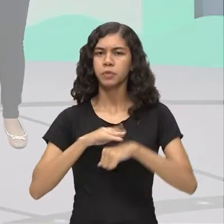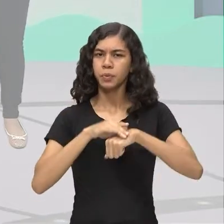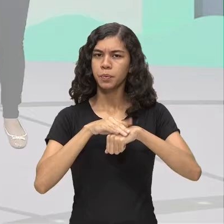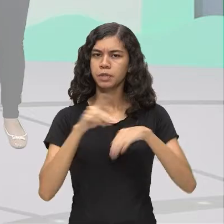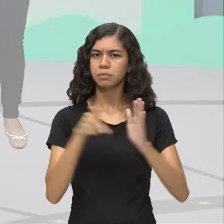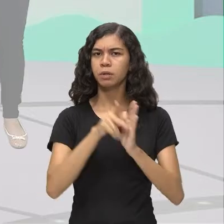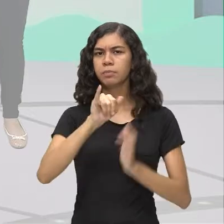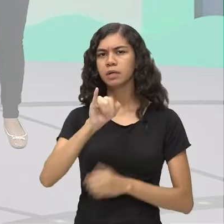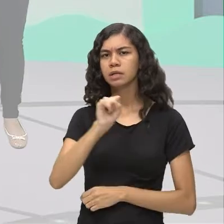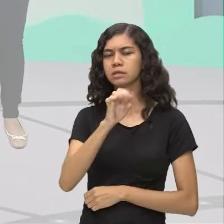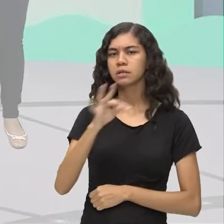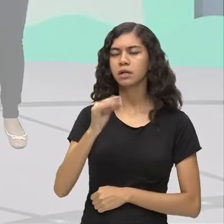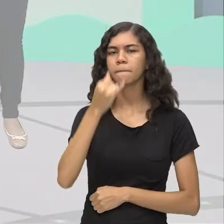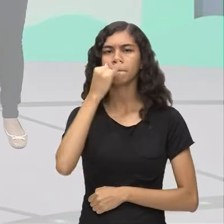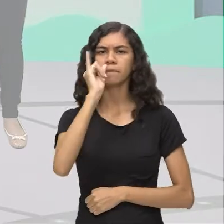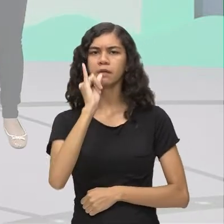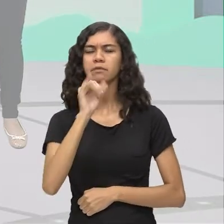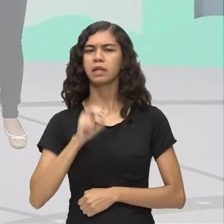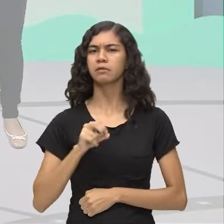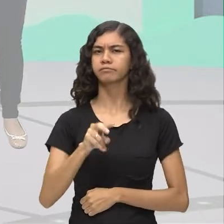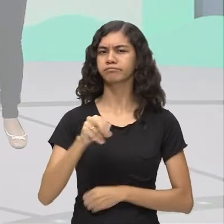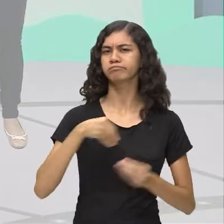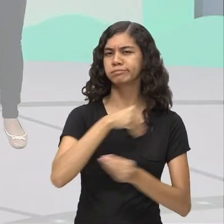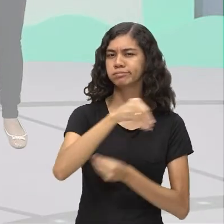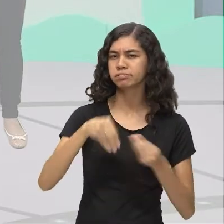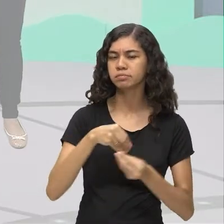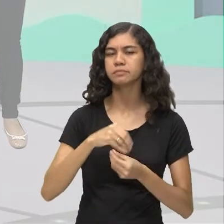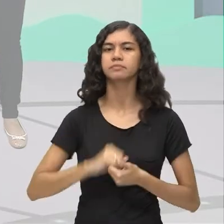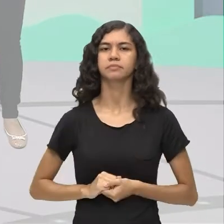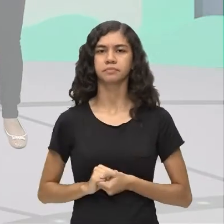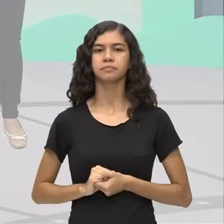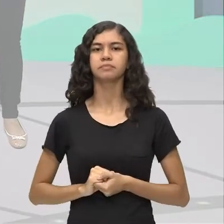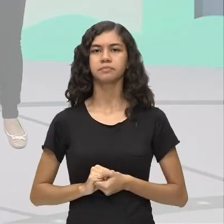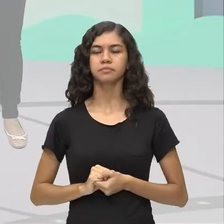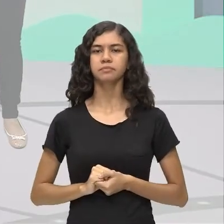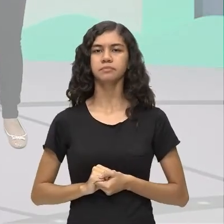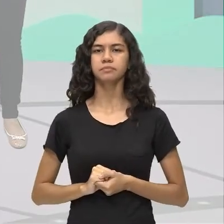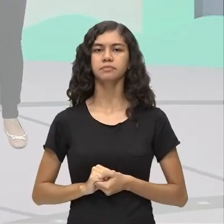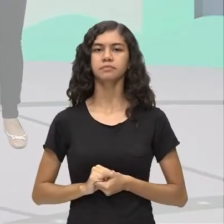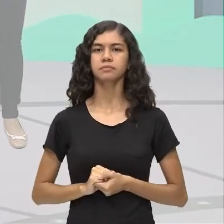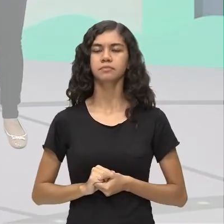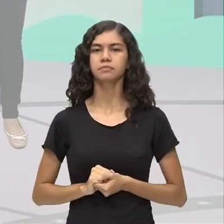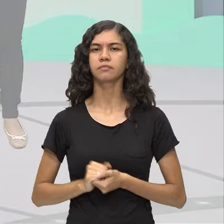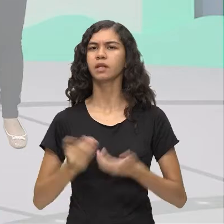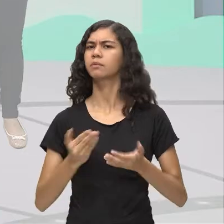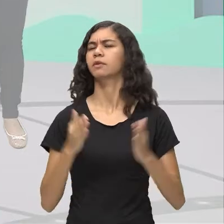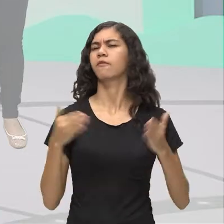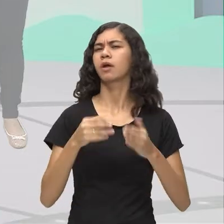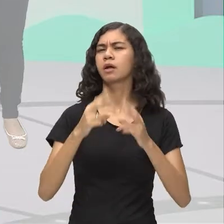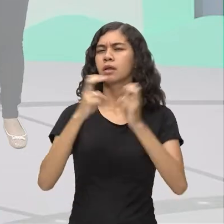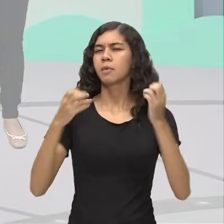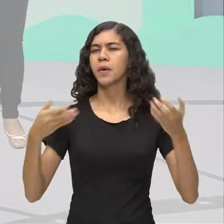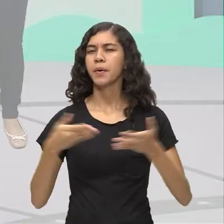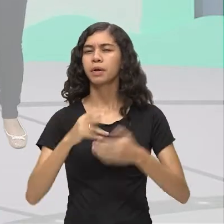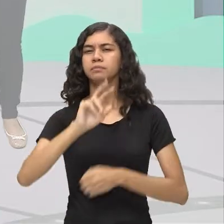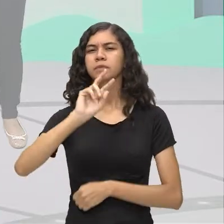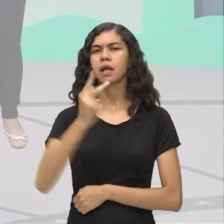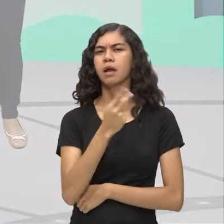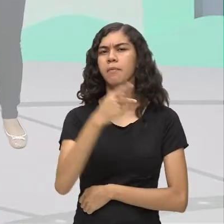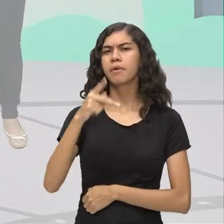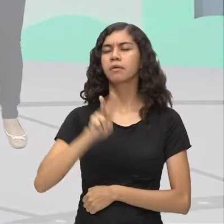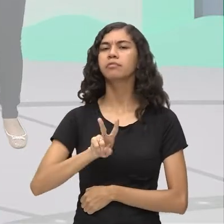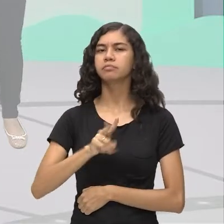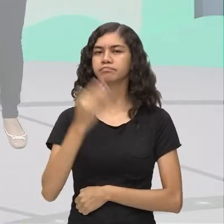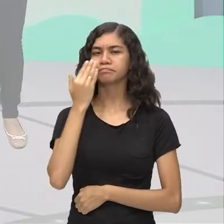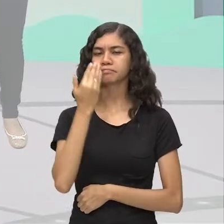esse vírus continue circulando, tá? E a gente vai falar também sobre o HPV, né? A gente